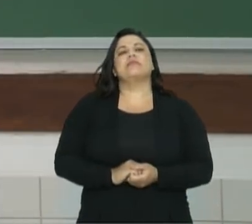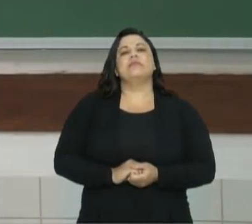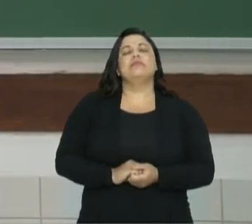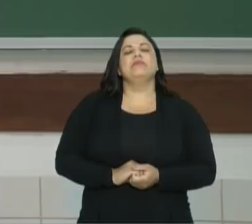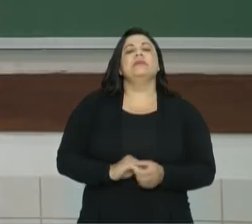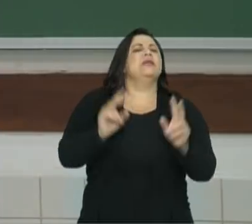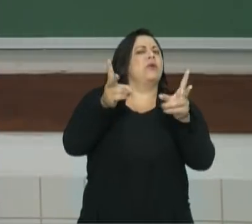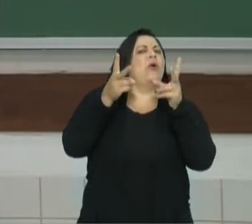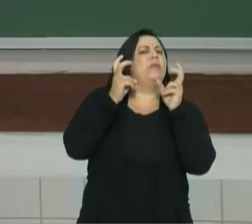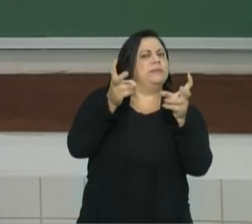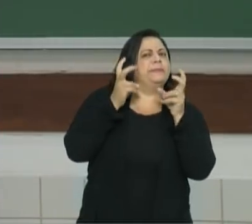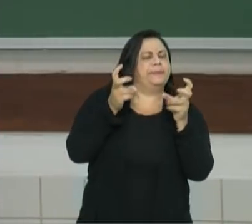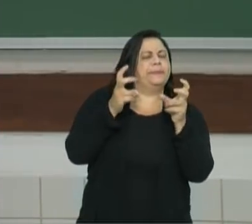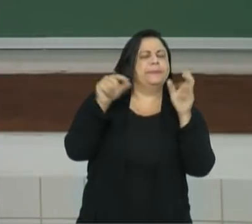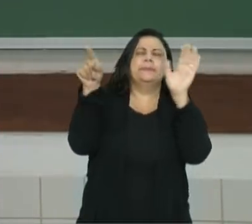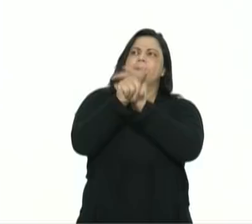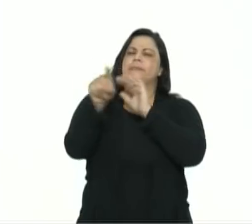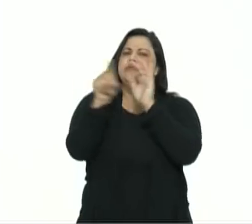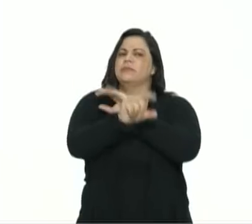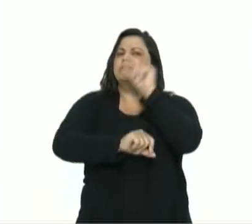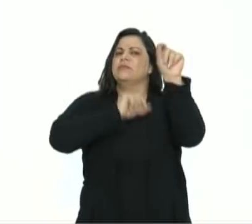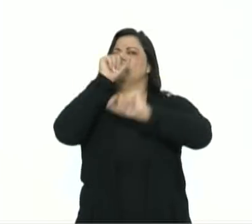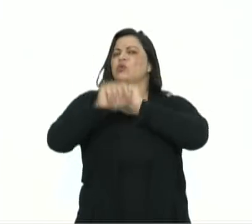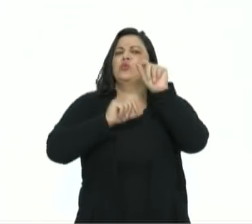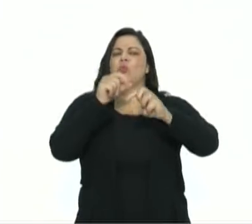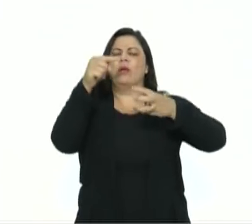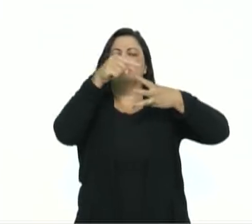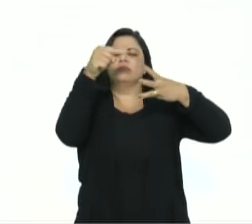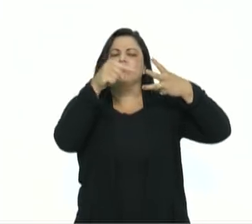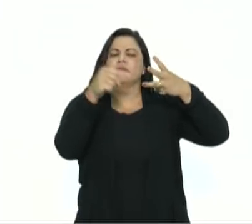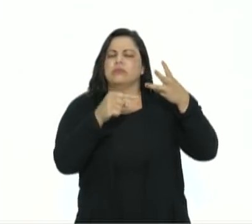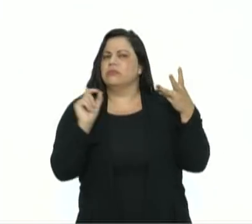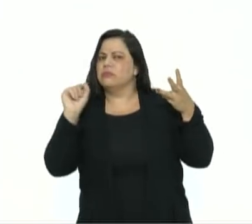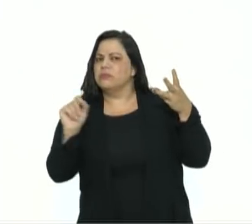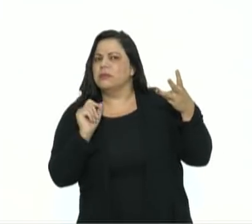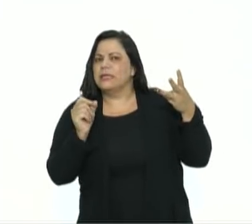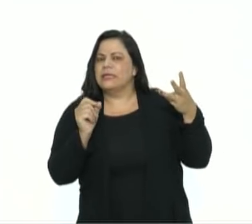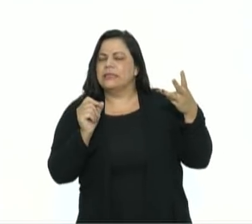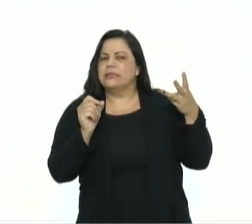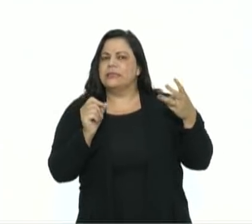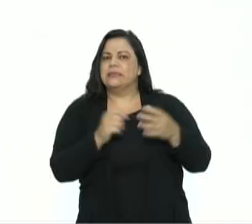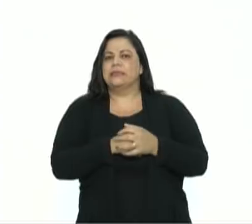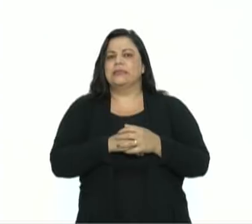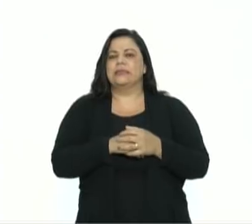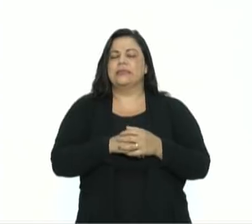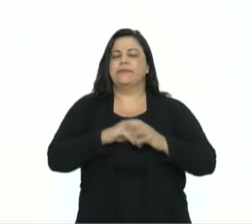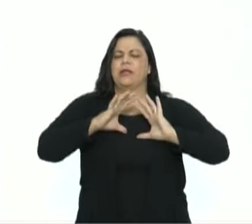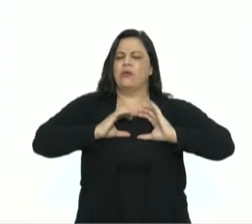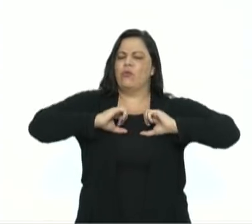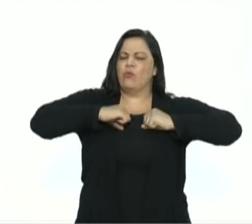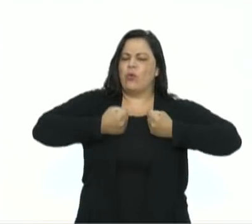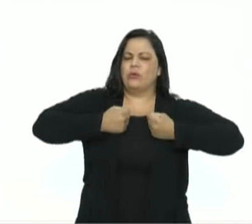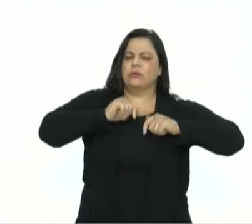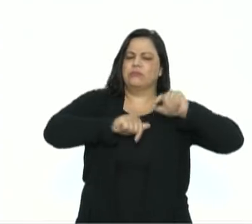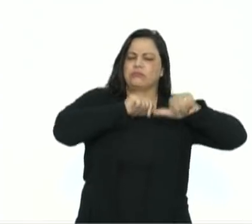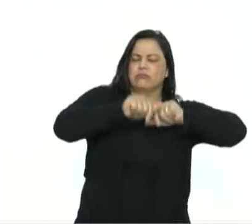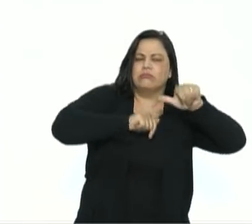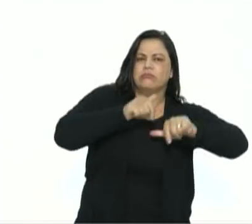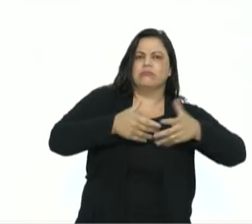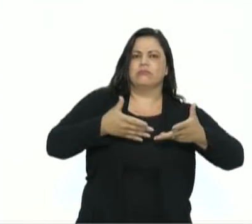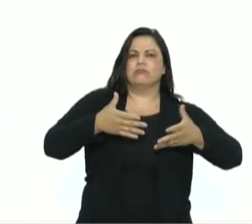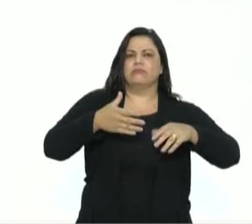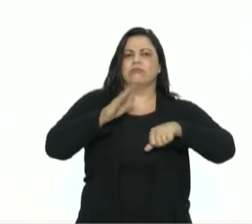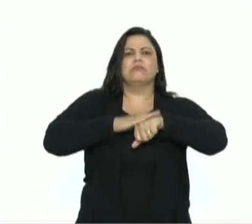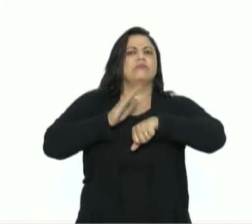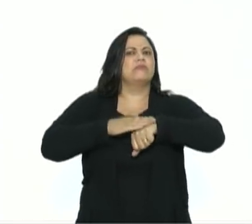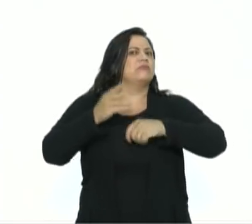Vejam, o cara pergunta assim, qual dessas situações a força realizada por mim, né, houve a realização de trabalho? Se